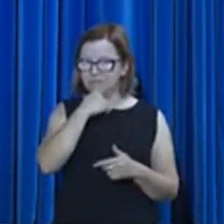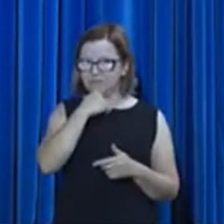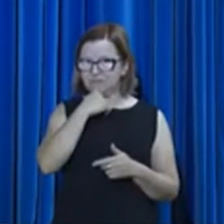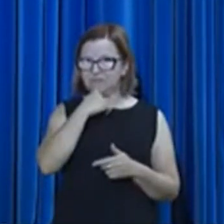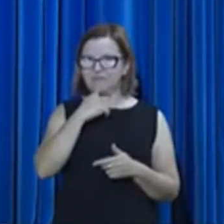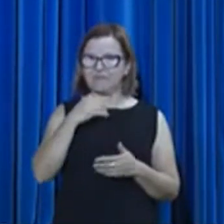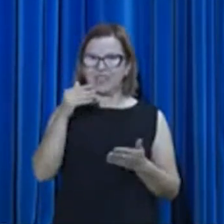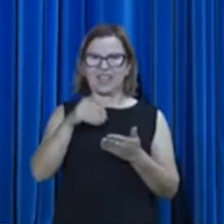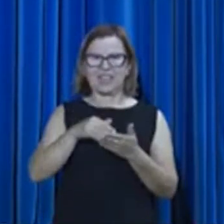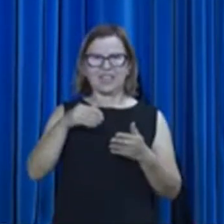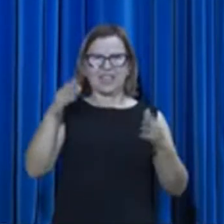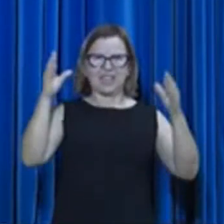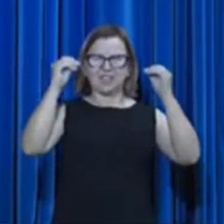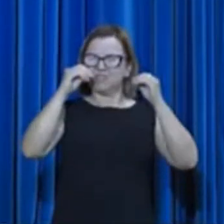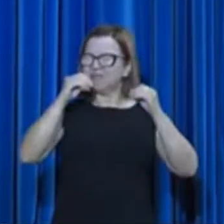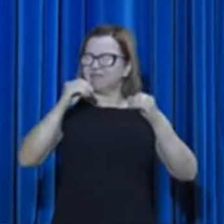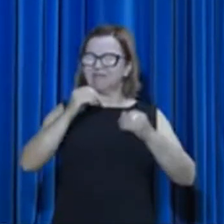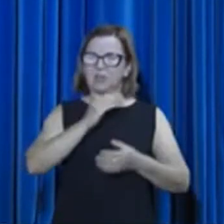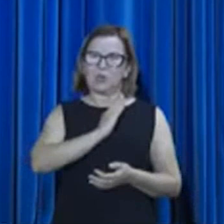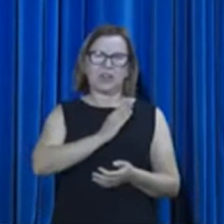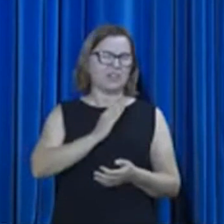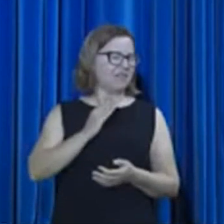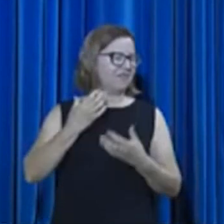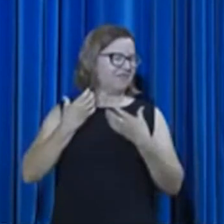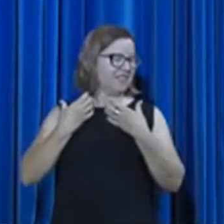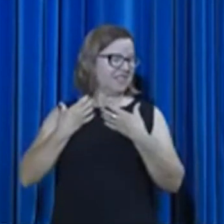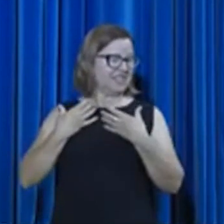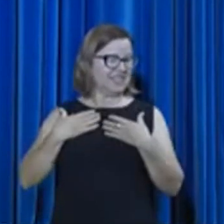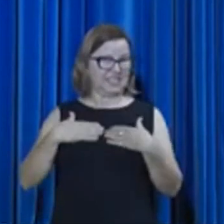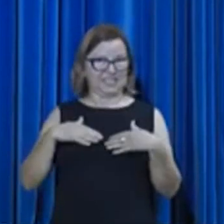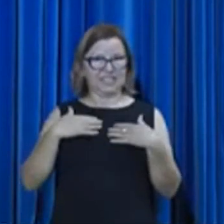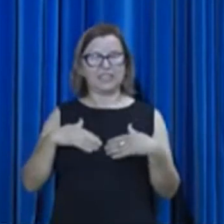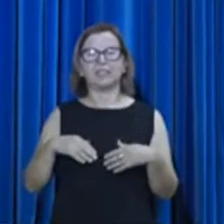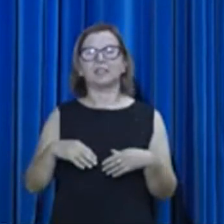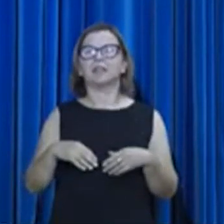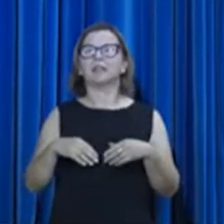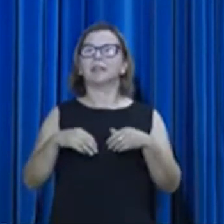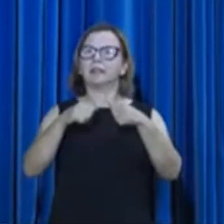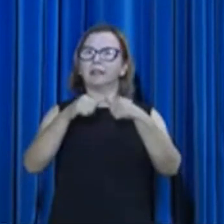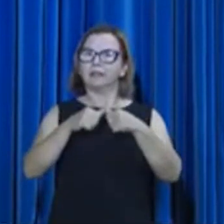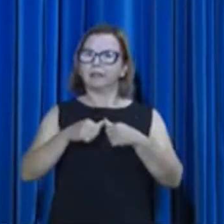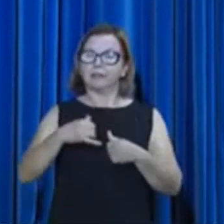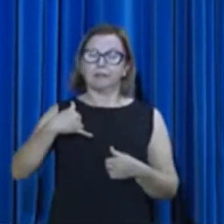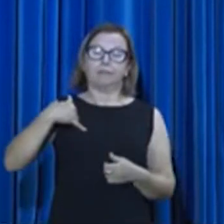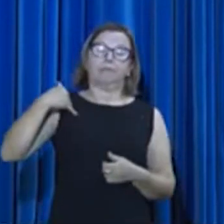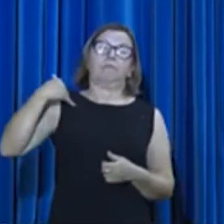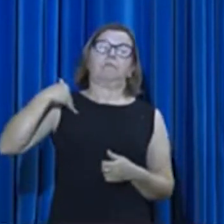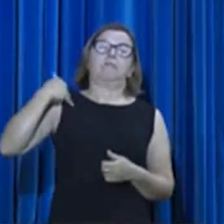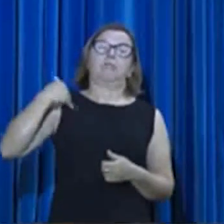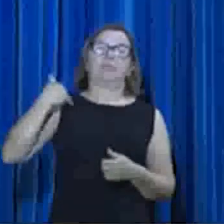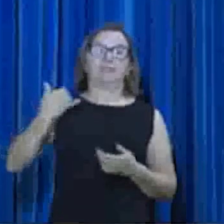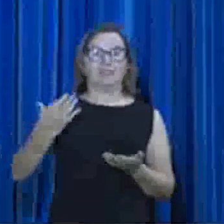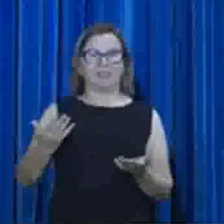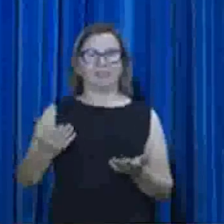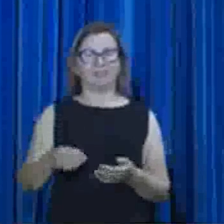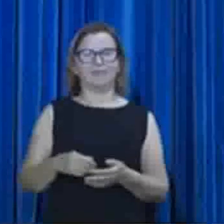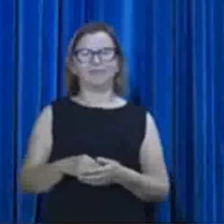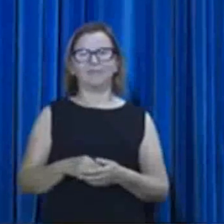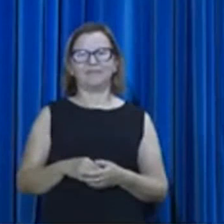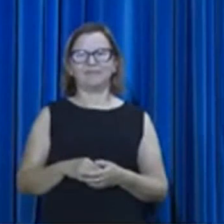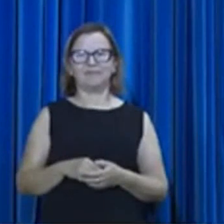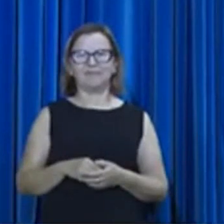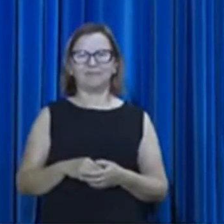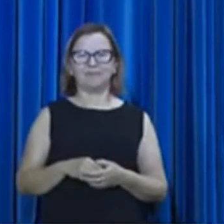de noite não descansa o seu coração. Também isto é vaidade. Eclesiastes 2, 22 e